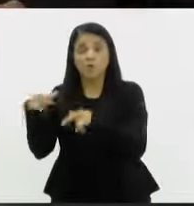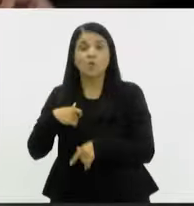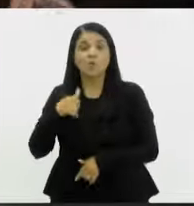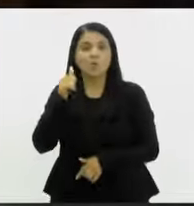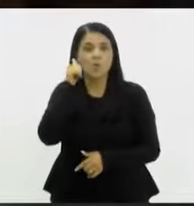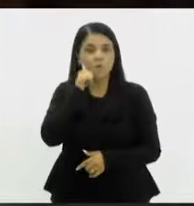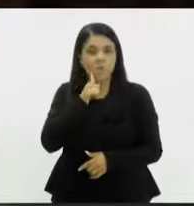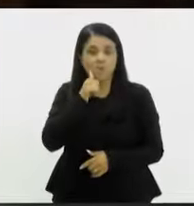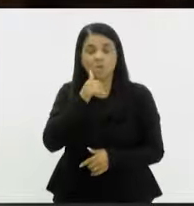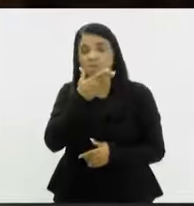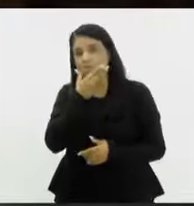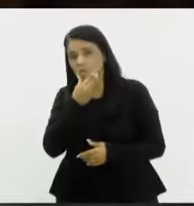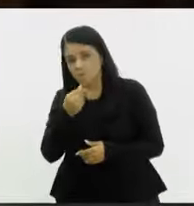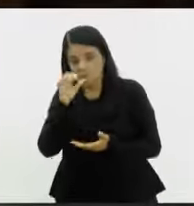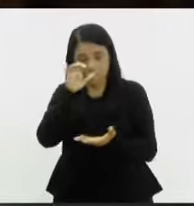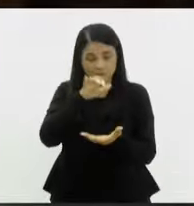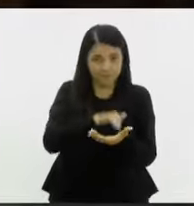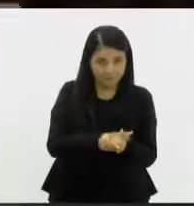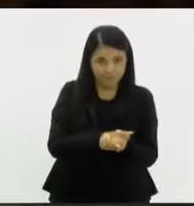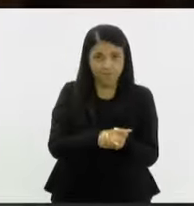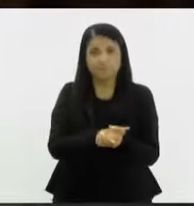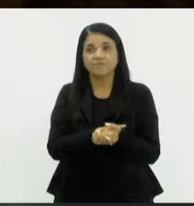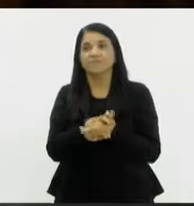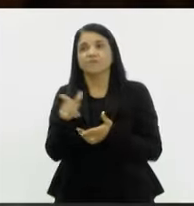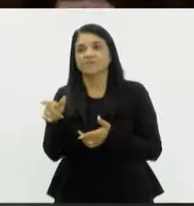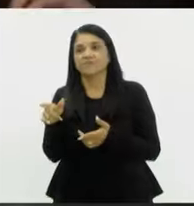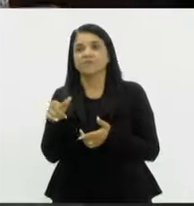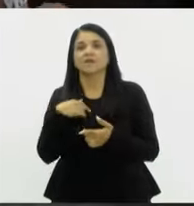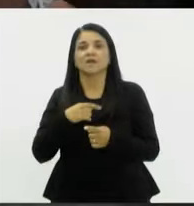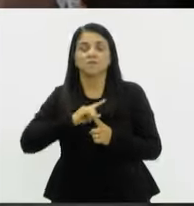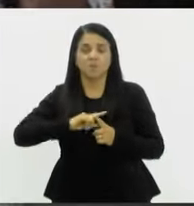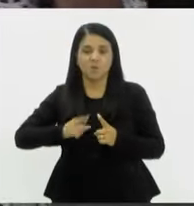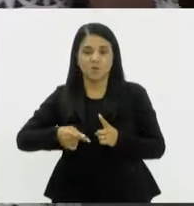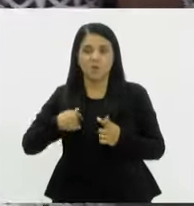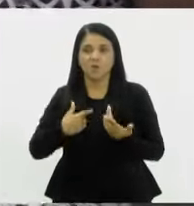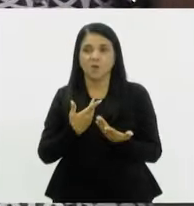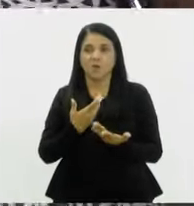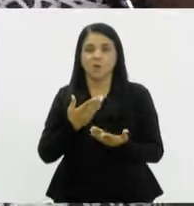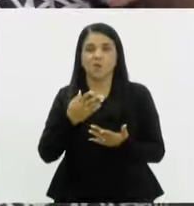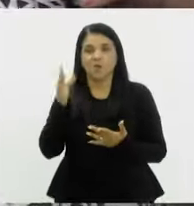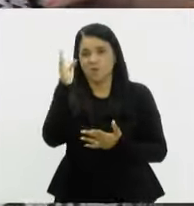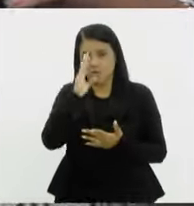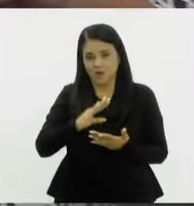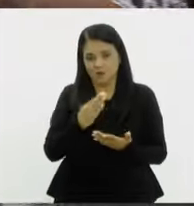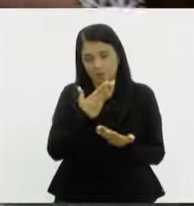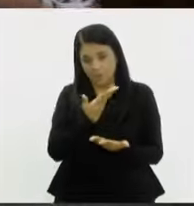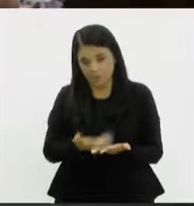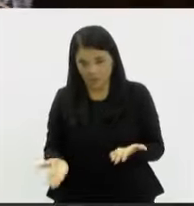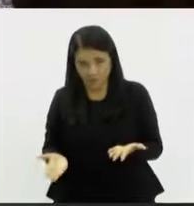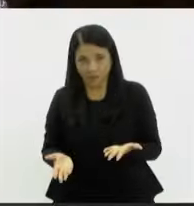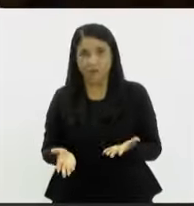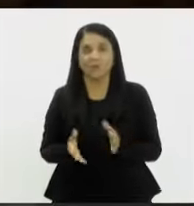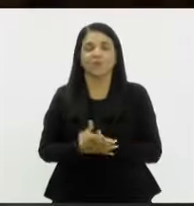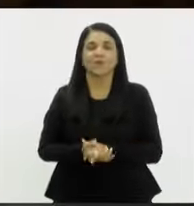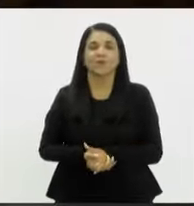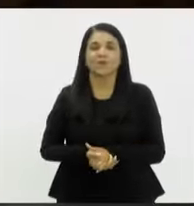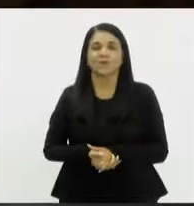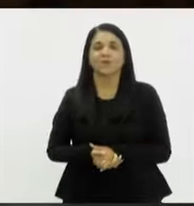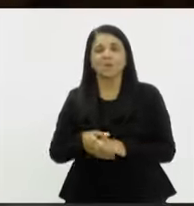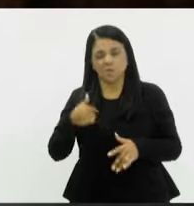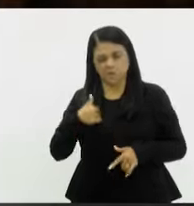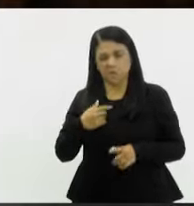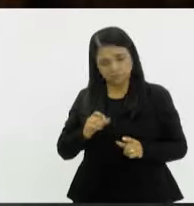disse Laura você está proibida de vir aqui porque o Brasil perdeu no dia que a gente foi ver a Copa juntos mas eu sou pé